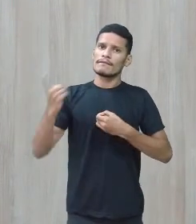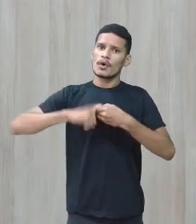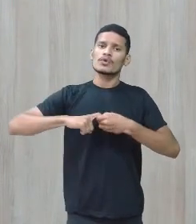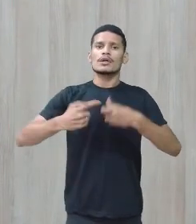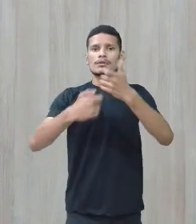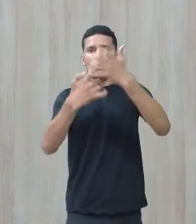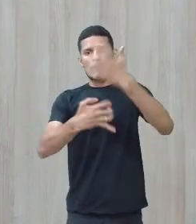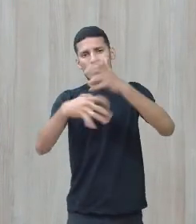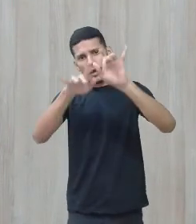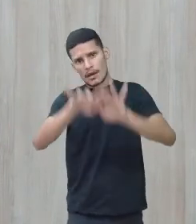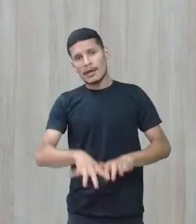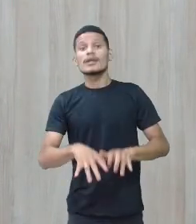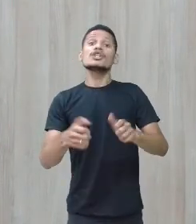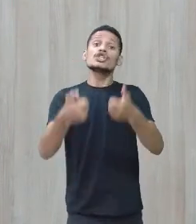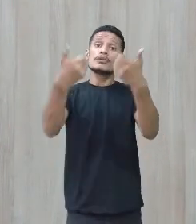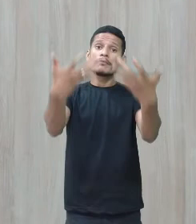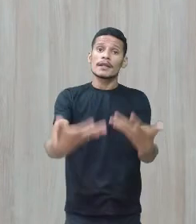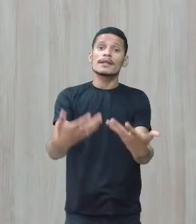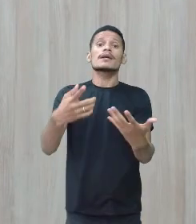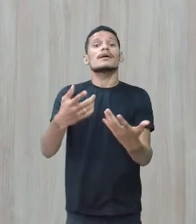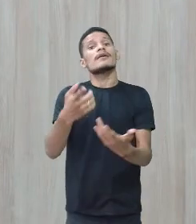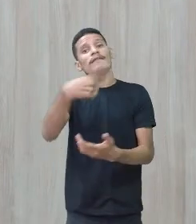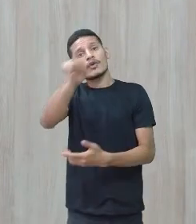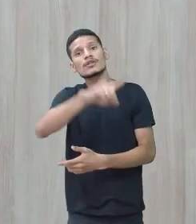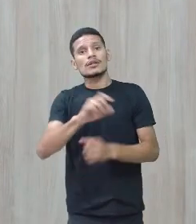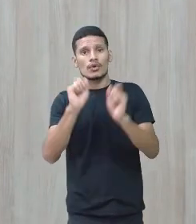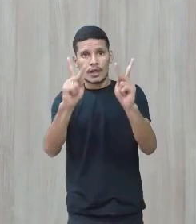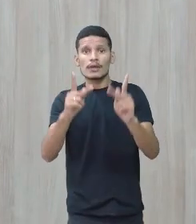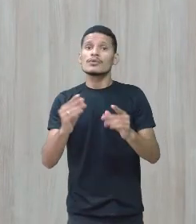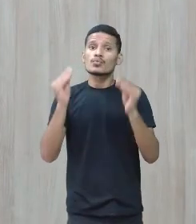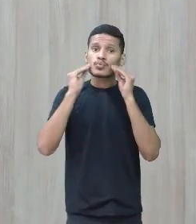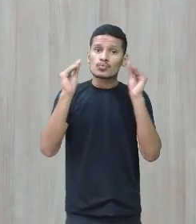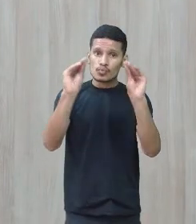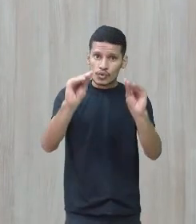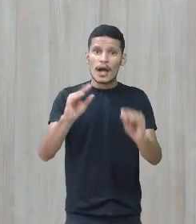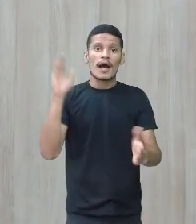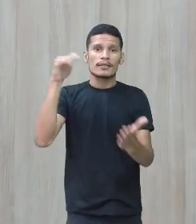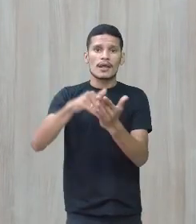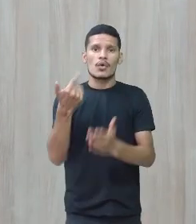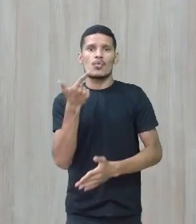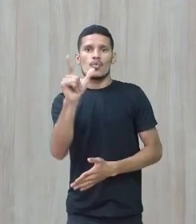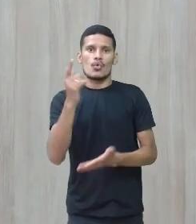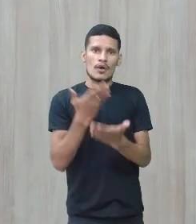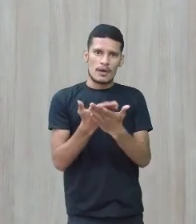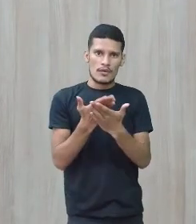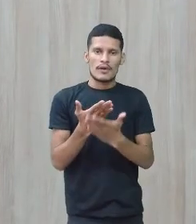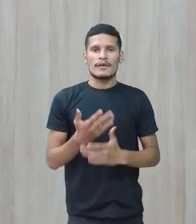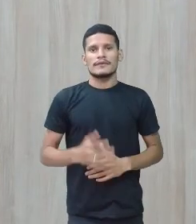e explica novamente o que ficou aí pra vocês. Um cheiro e até a próxima.